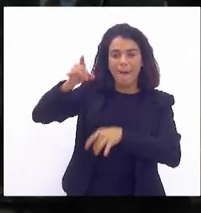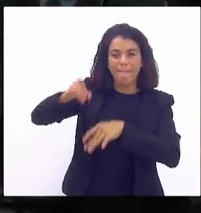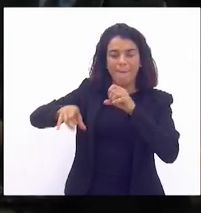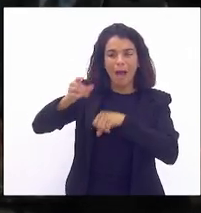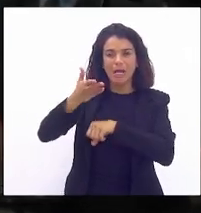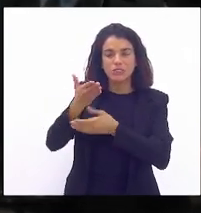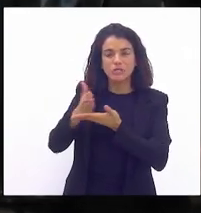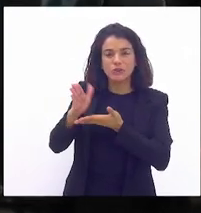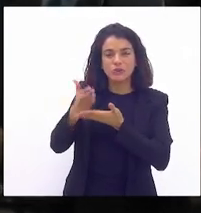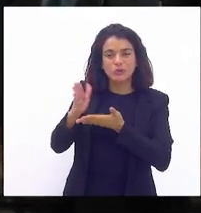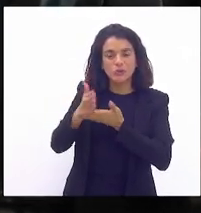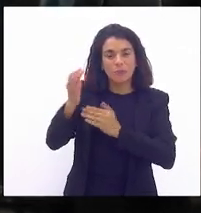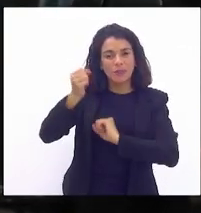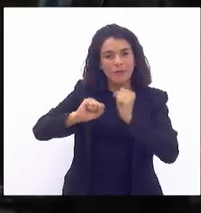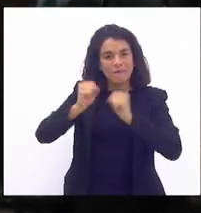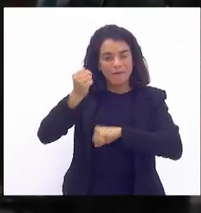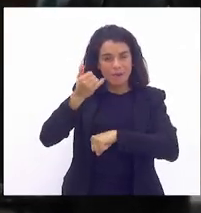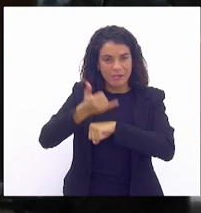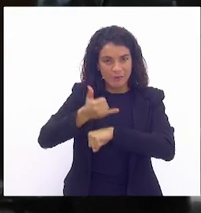de dejetos em alto forno,